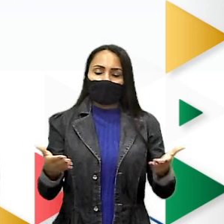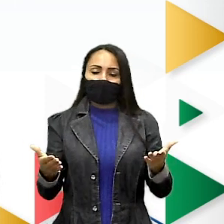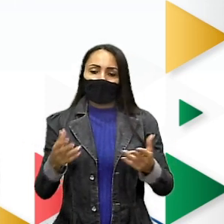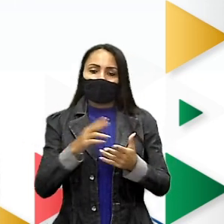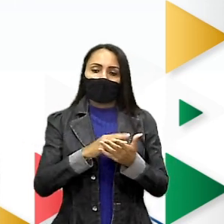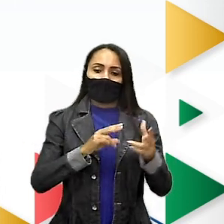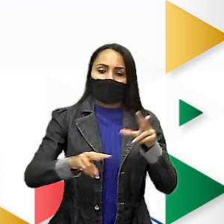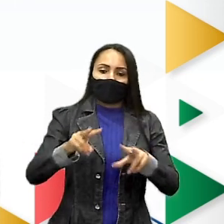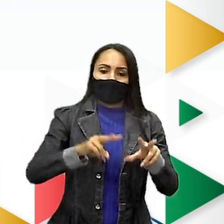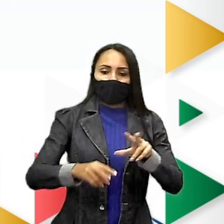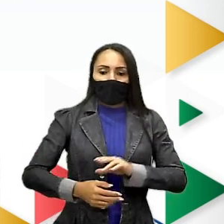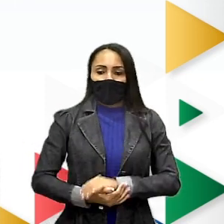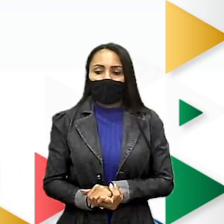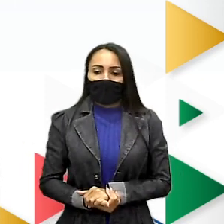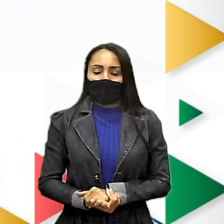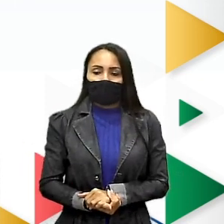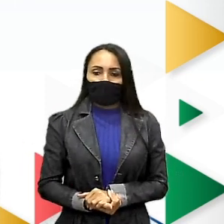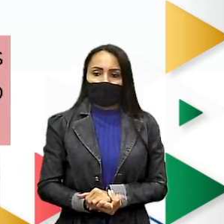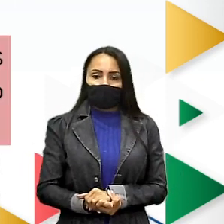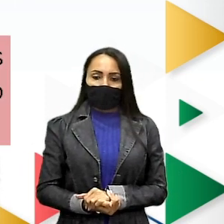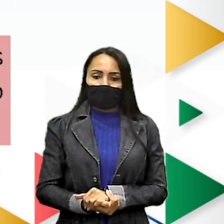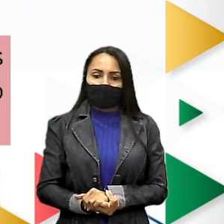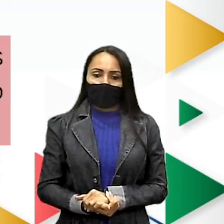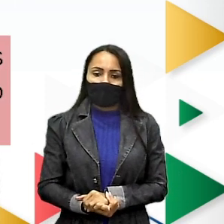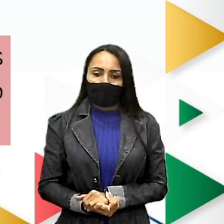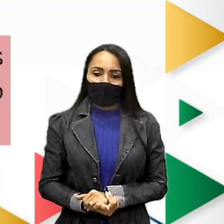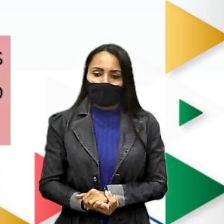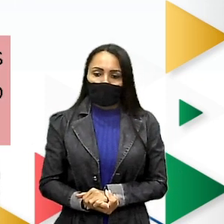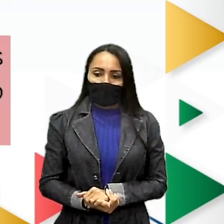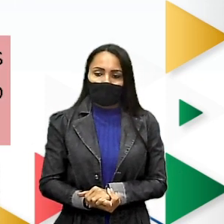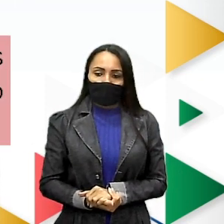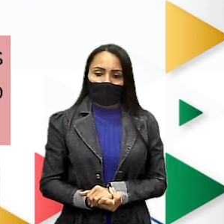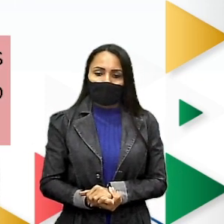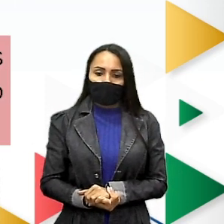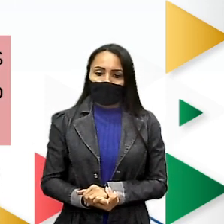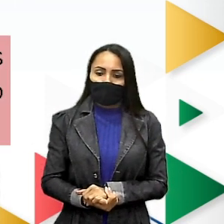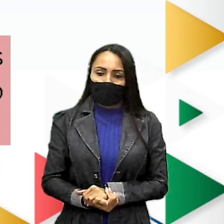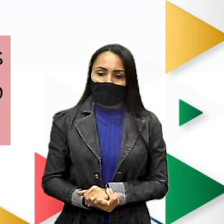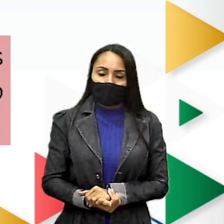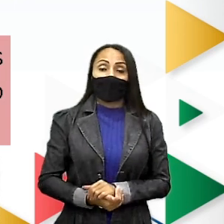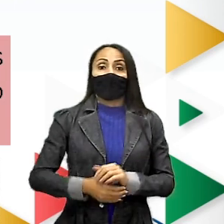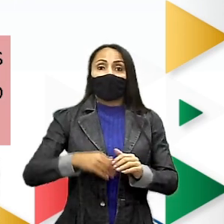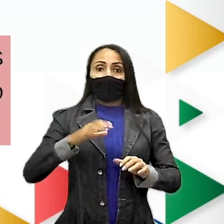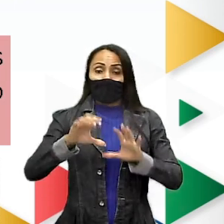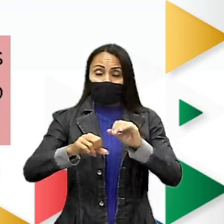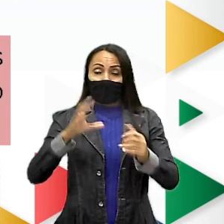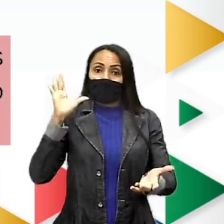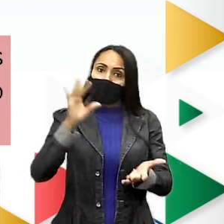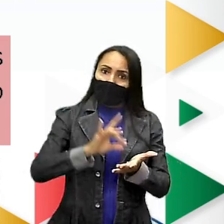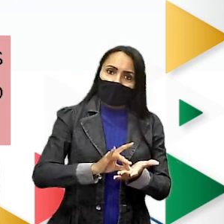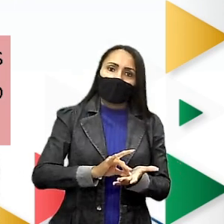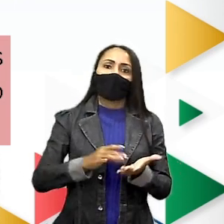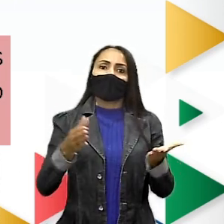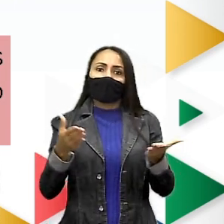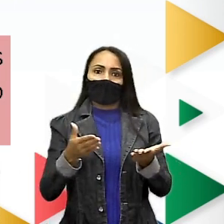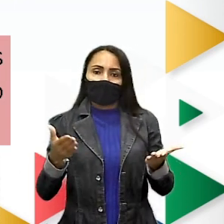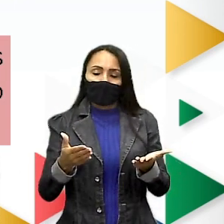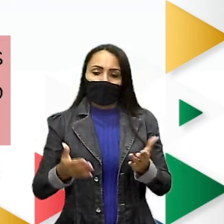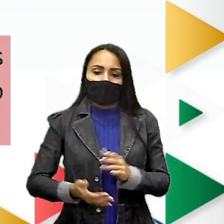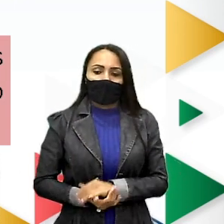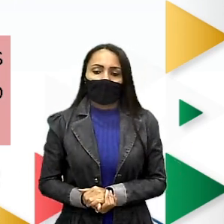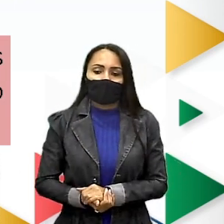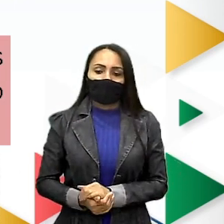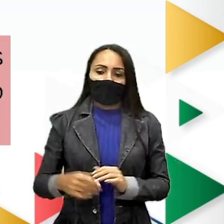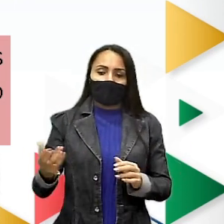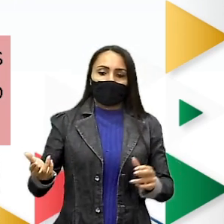visualizar. Obrigado, Emanuel, pelo retorno. Vamos seguir agora para buscar algo real. Porque notação científica é